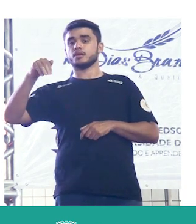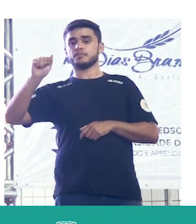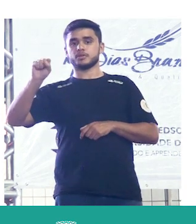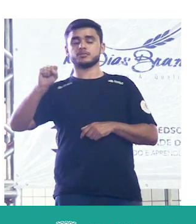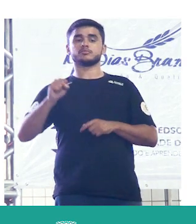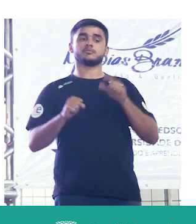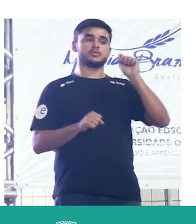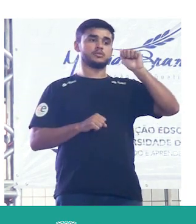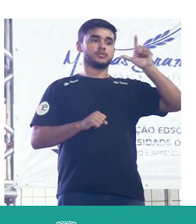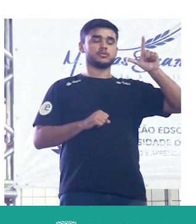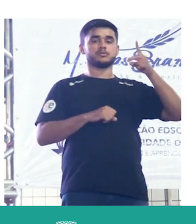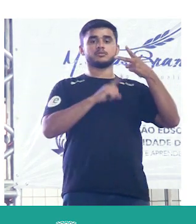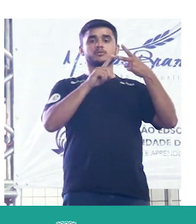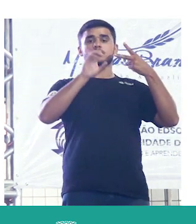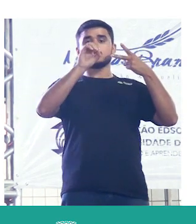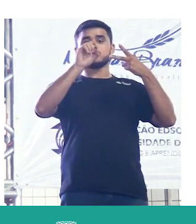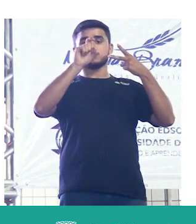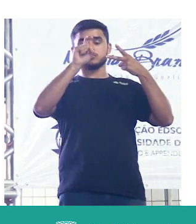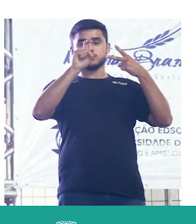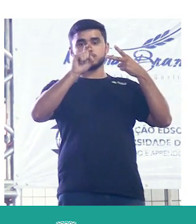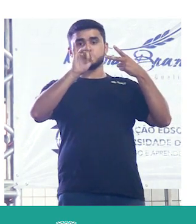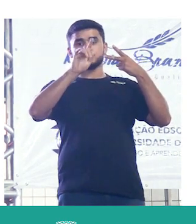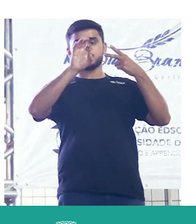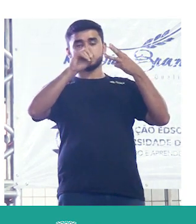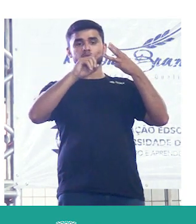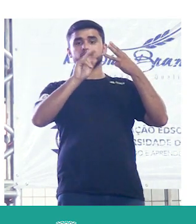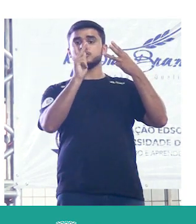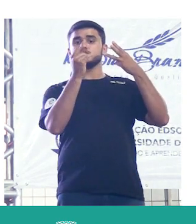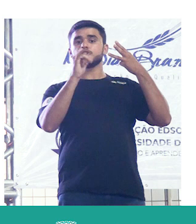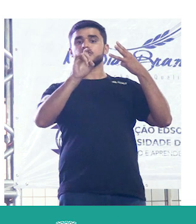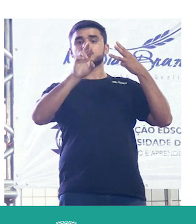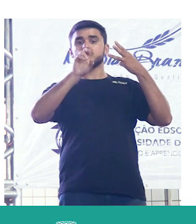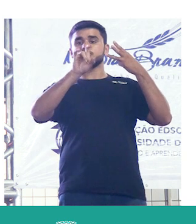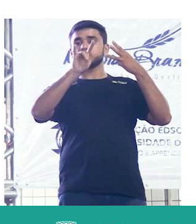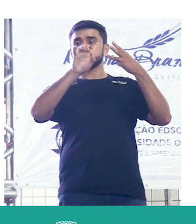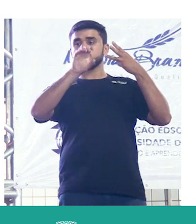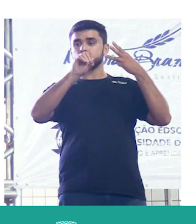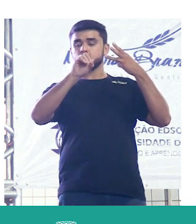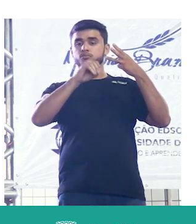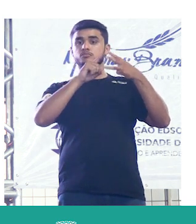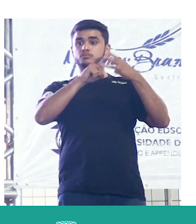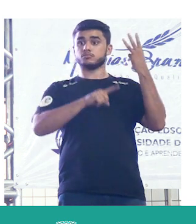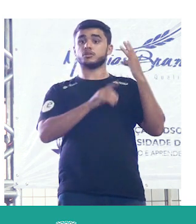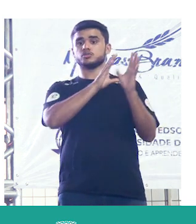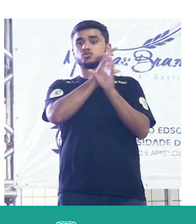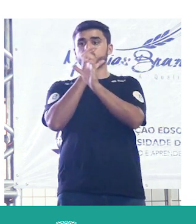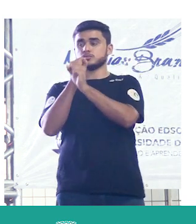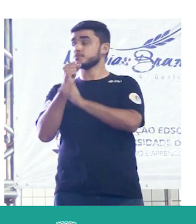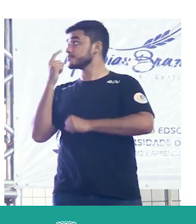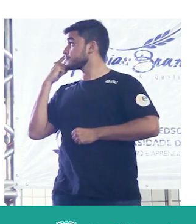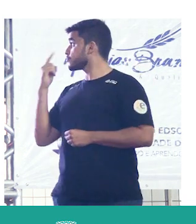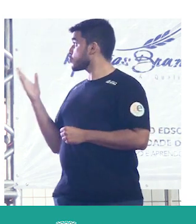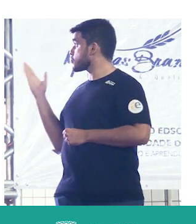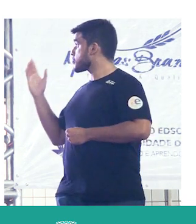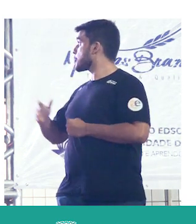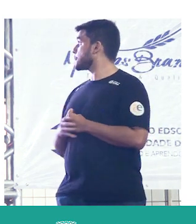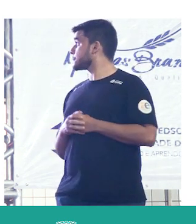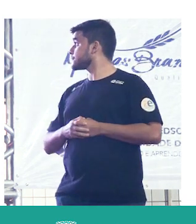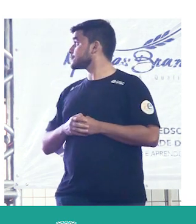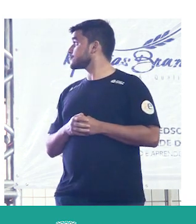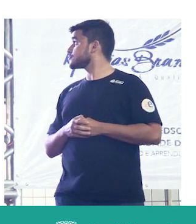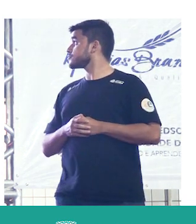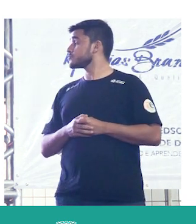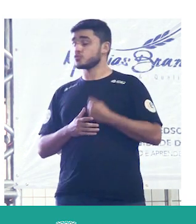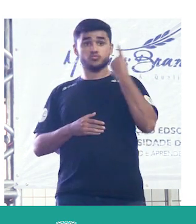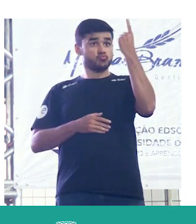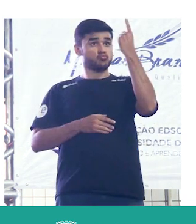alumínio, do oxigênio e do hidrogênio. 1 mol pesa 78 gramas. Então, olha só, 1 mol